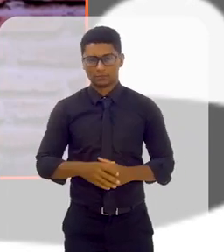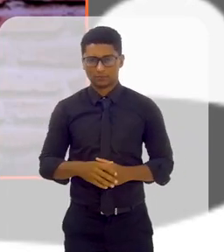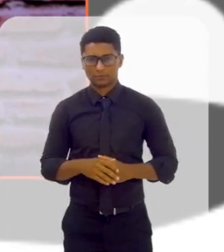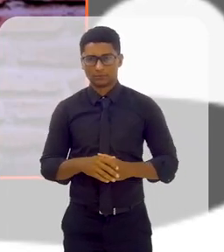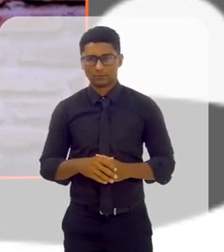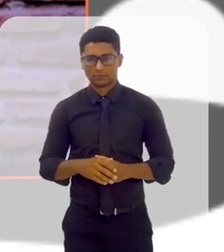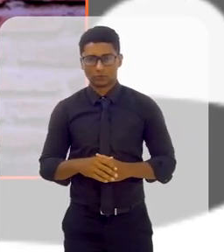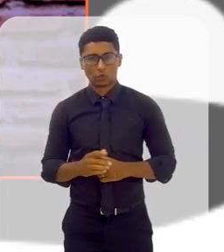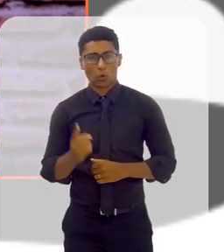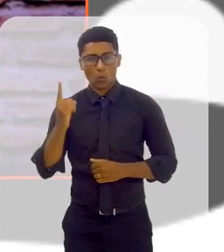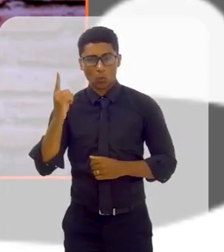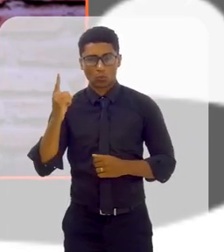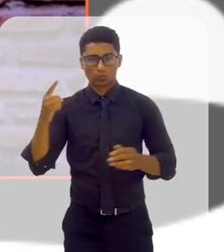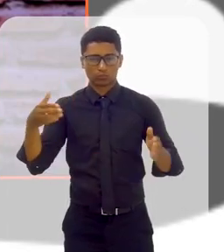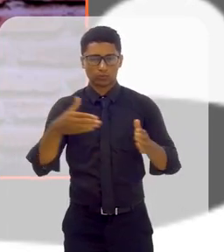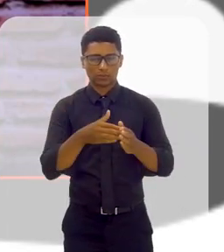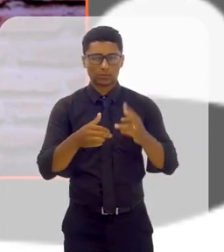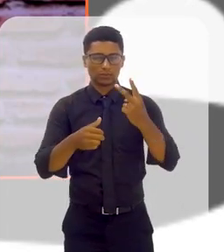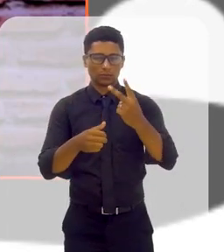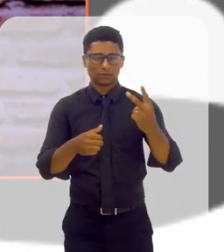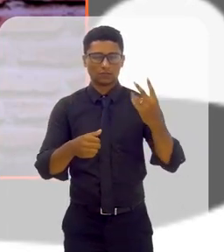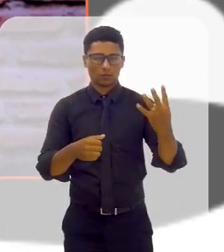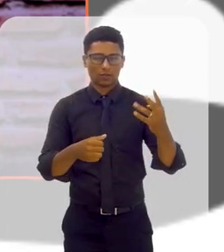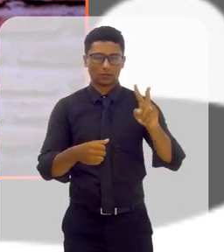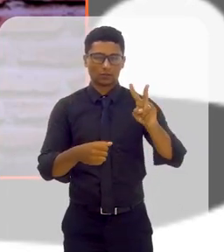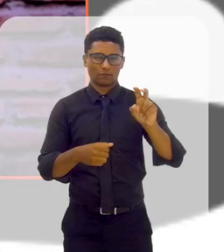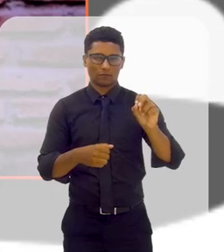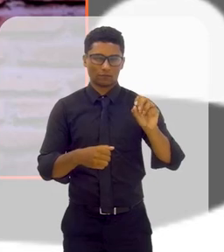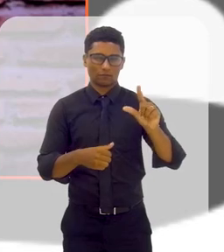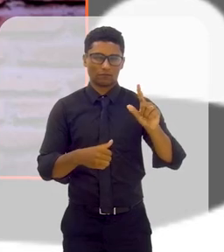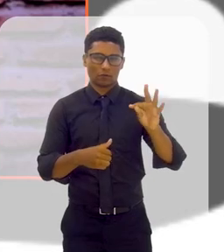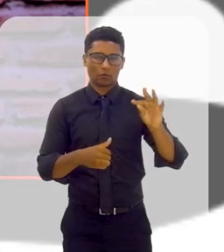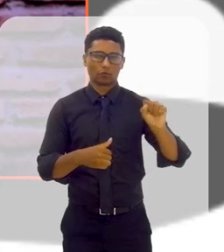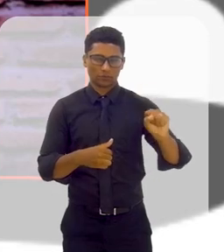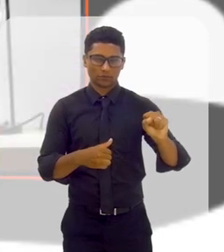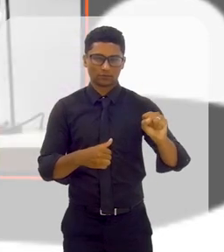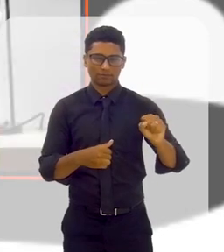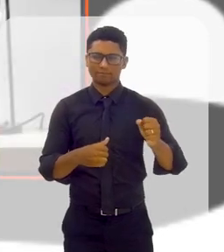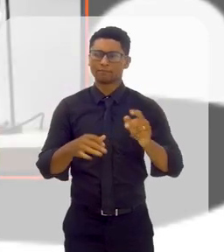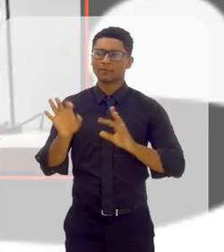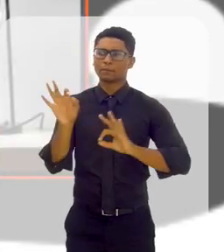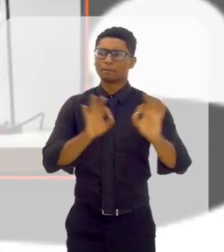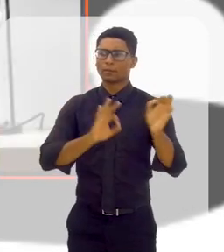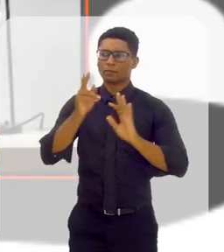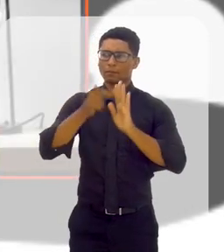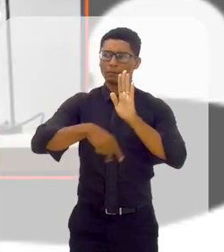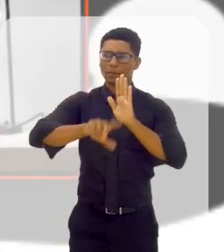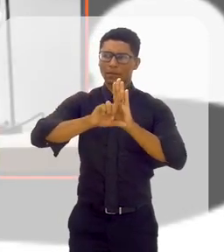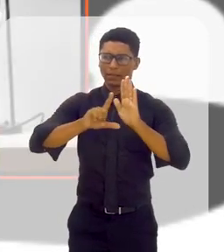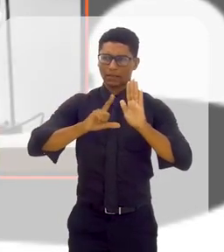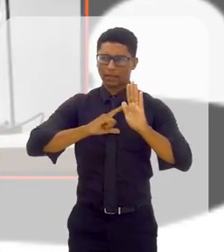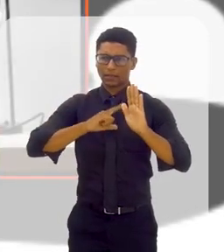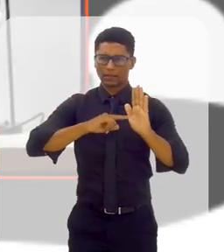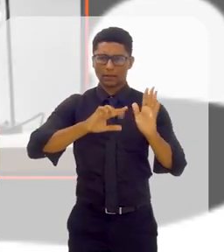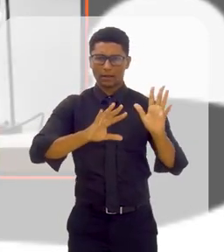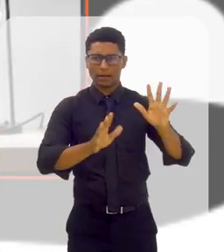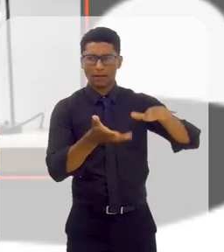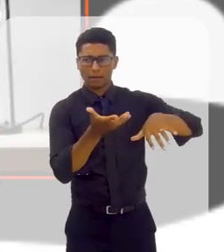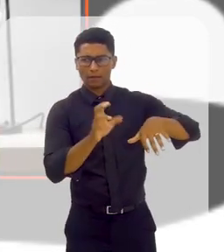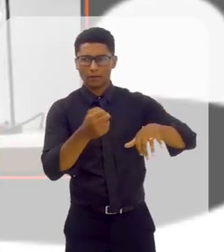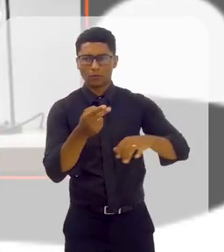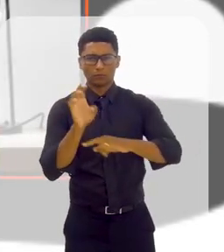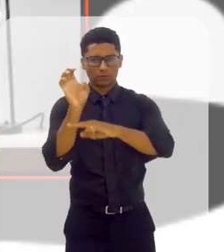energia de 1 a 224 volts e Existe algum projeto tramitando na Câmara Federal